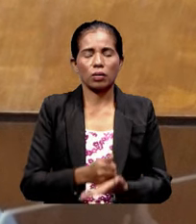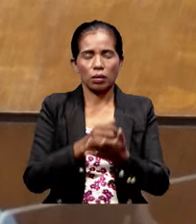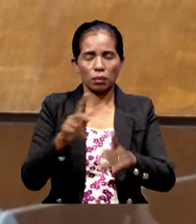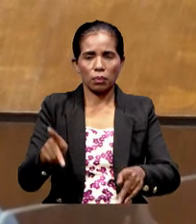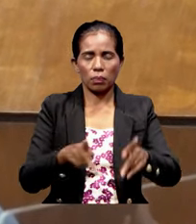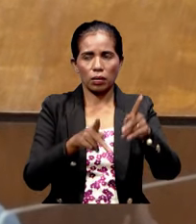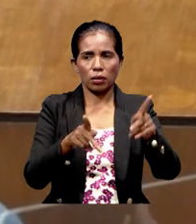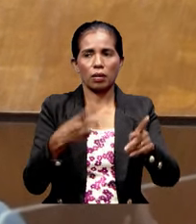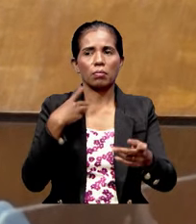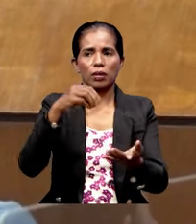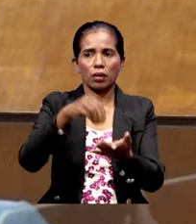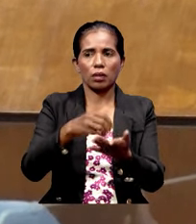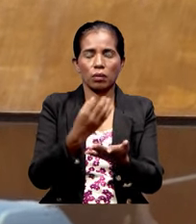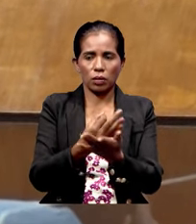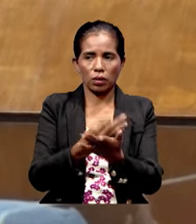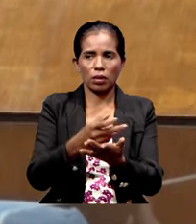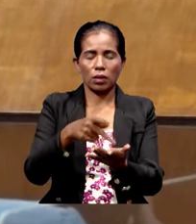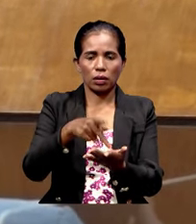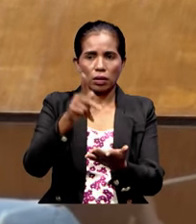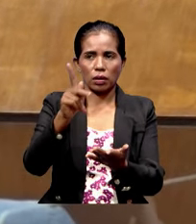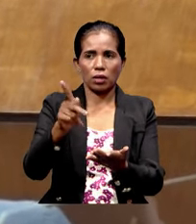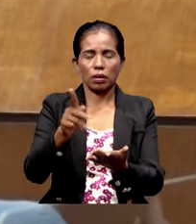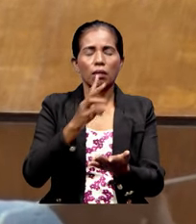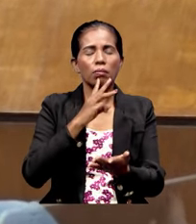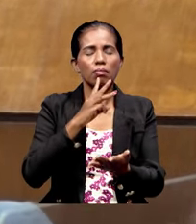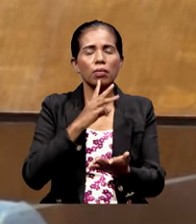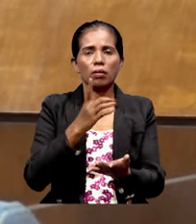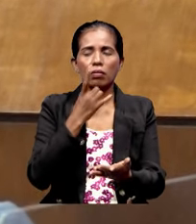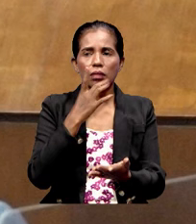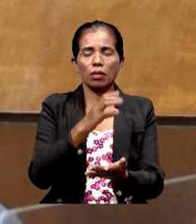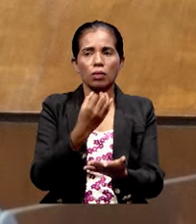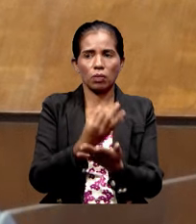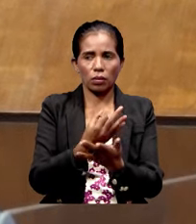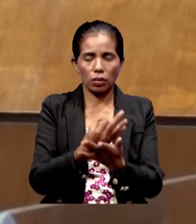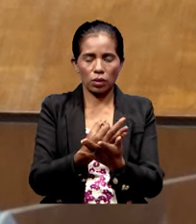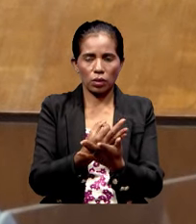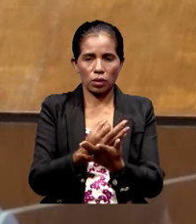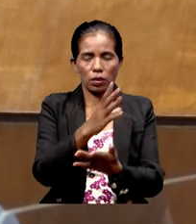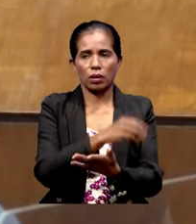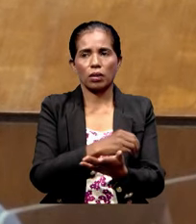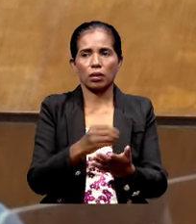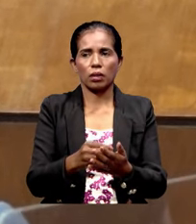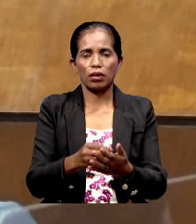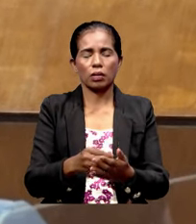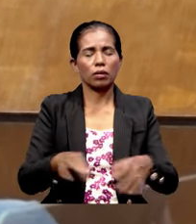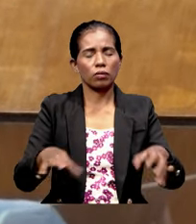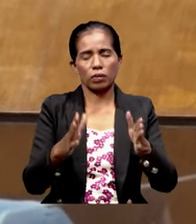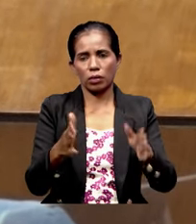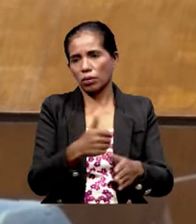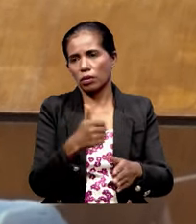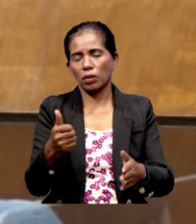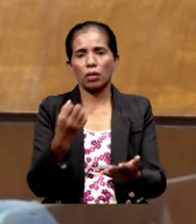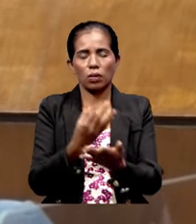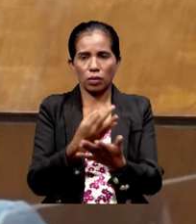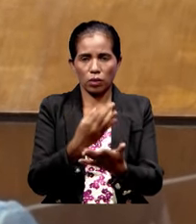exemplo, a mim está o ósão para selo bela de cidade, o ósão para recluso cira, o ósão para